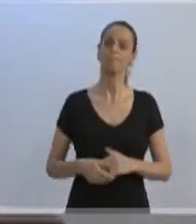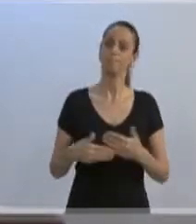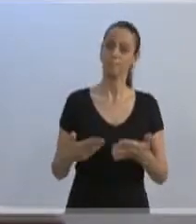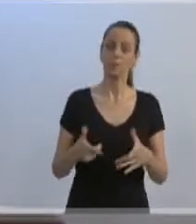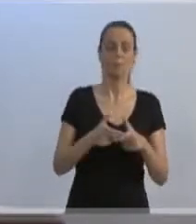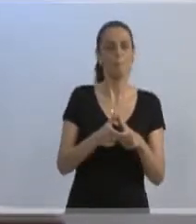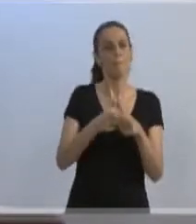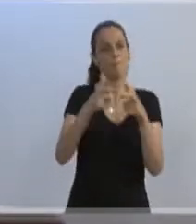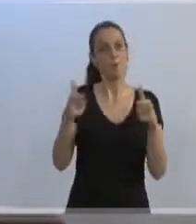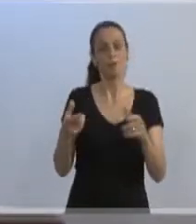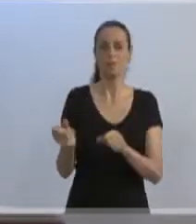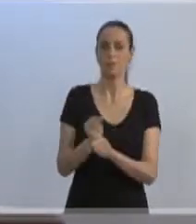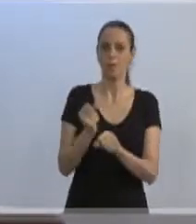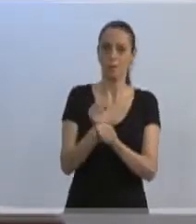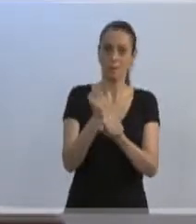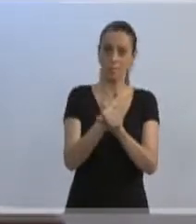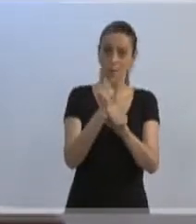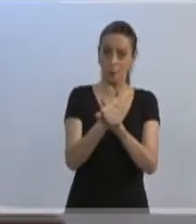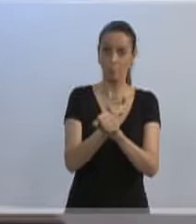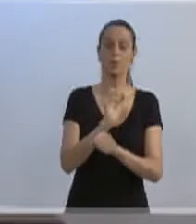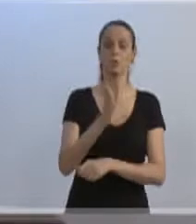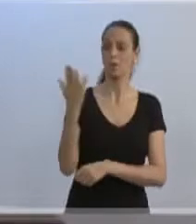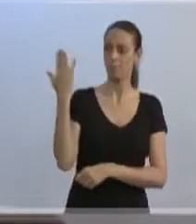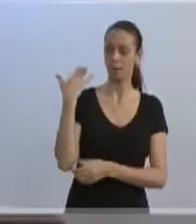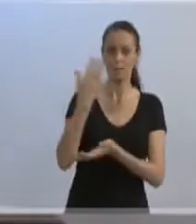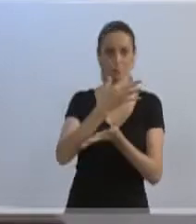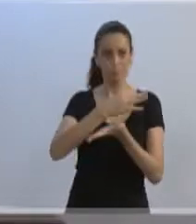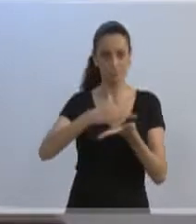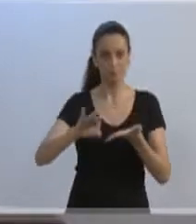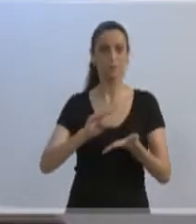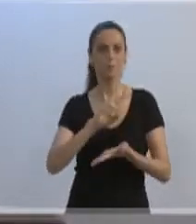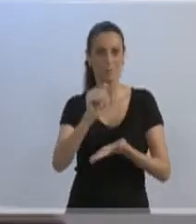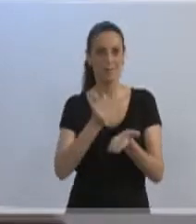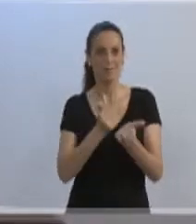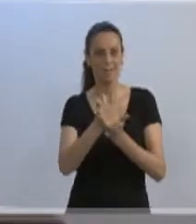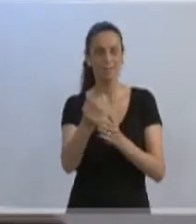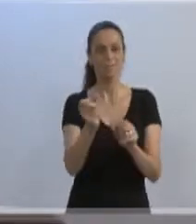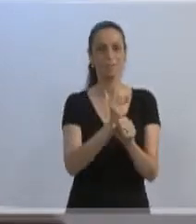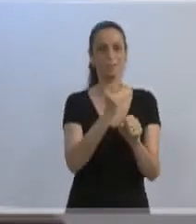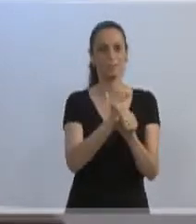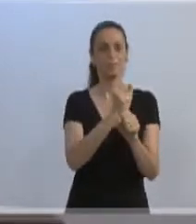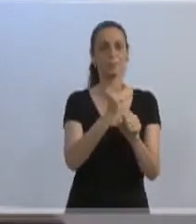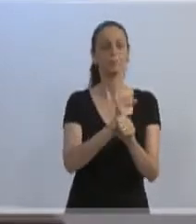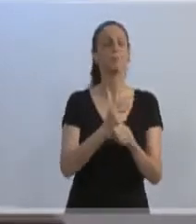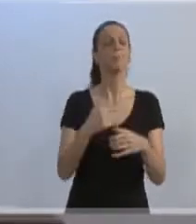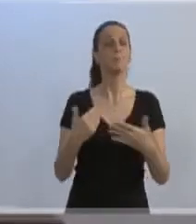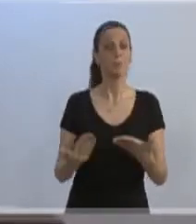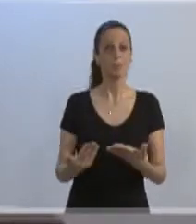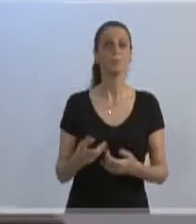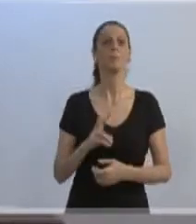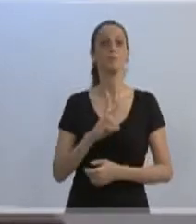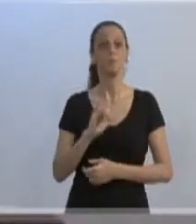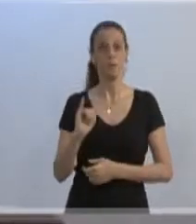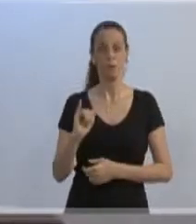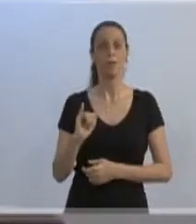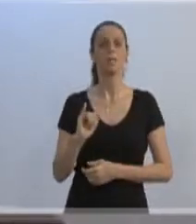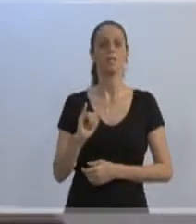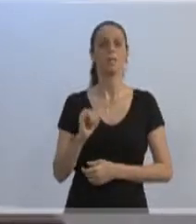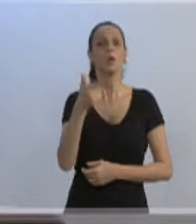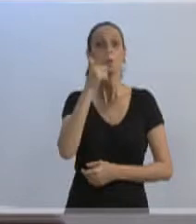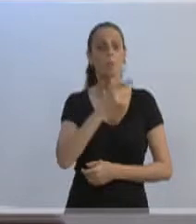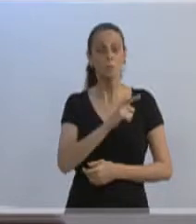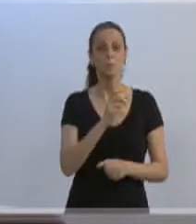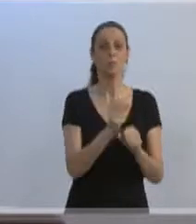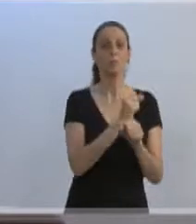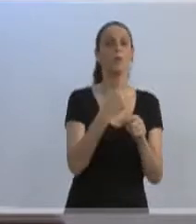maioria dessas obras que tiveram ordem de serviço assinada nas últimas duas semanas ocorrem com financiamento do bid banco